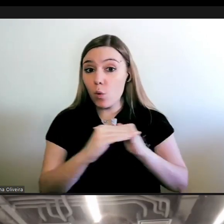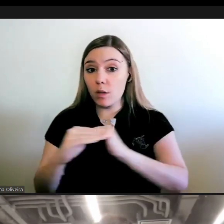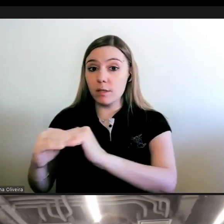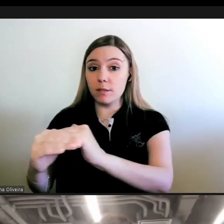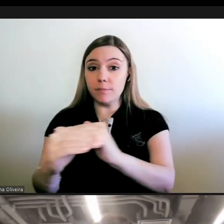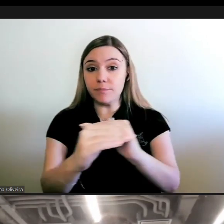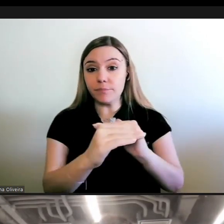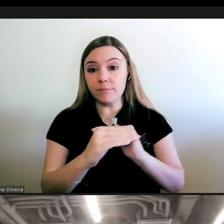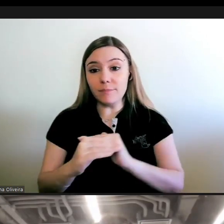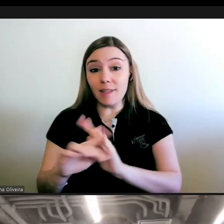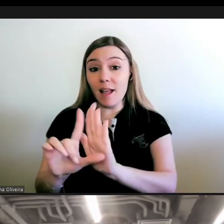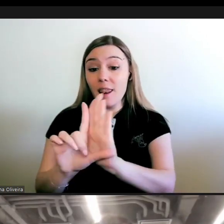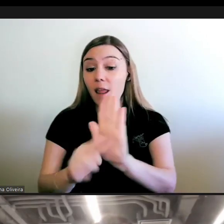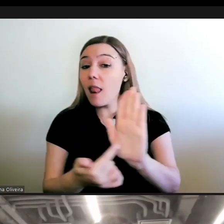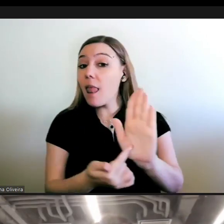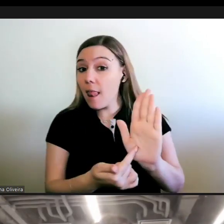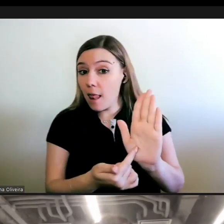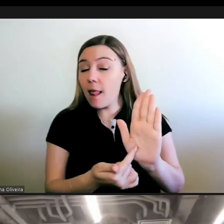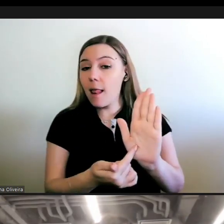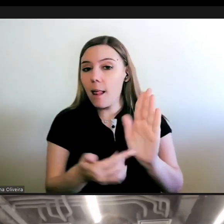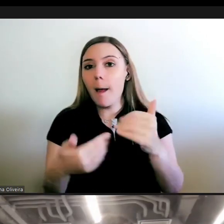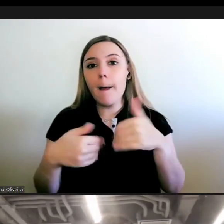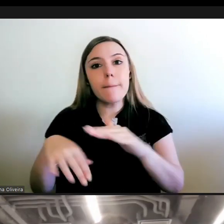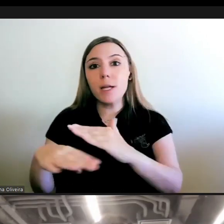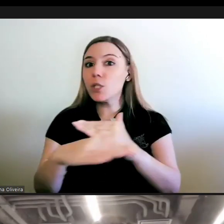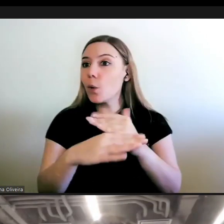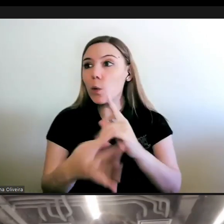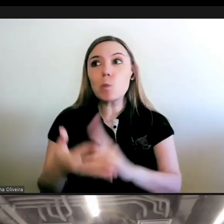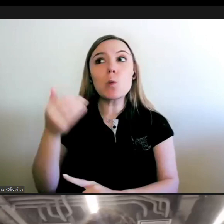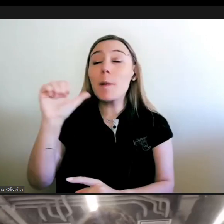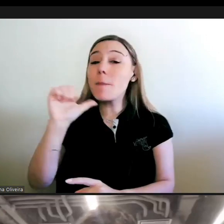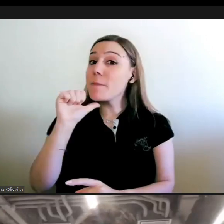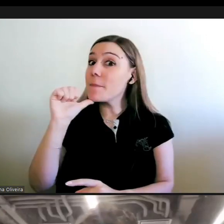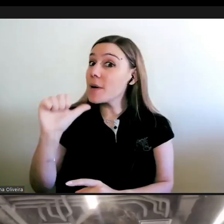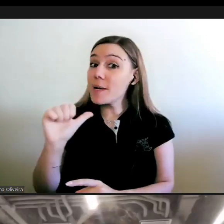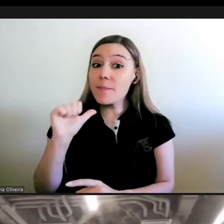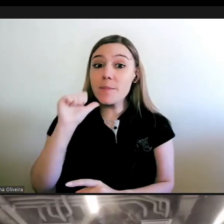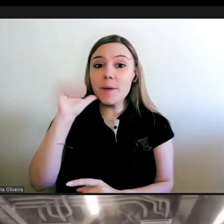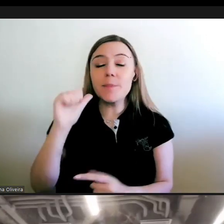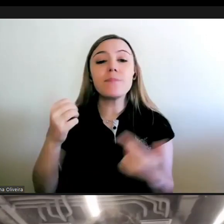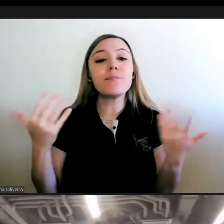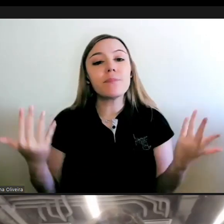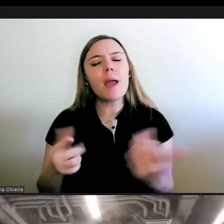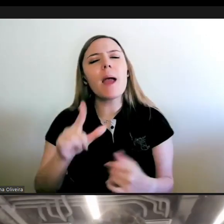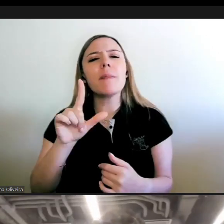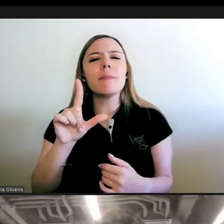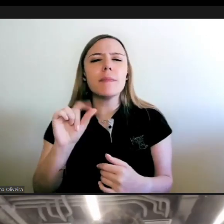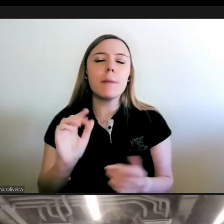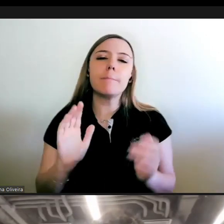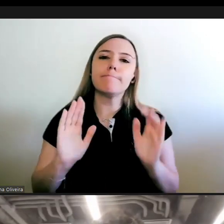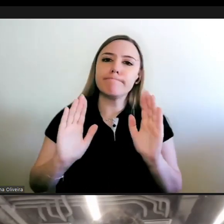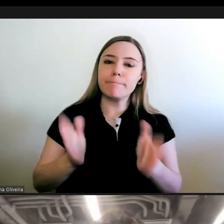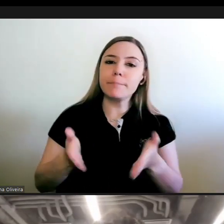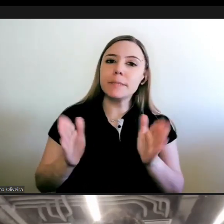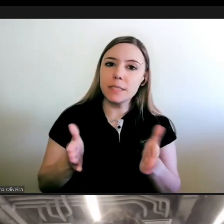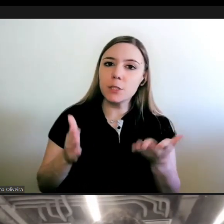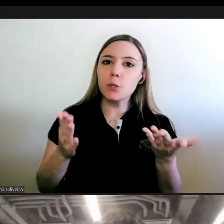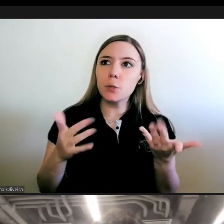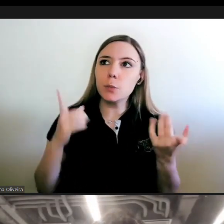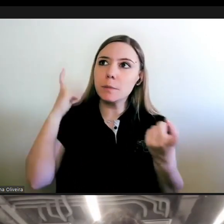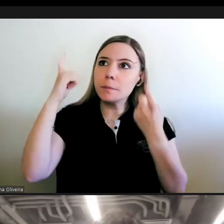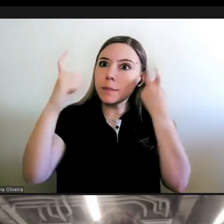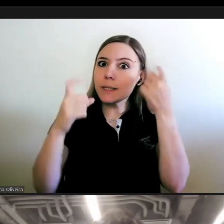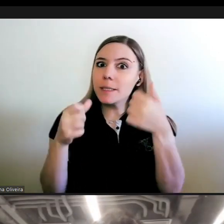está na legislação, ainda não é de facto. E é necessário ainda limar um conjunto de